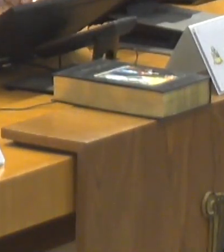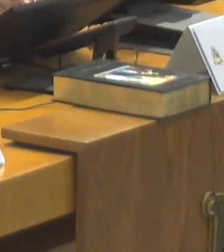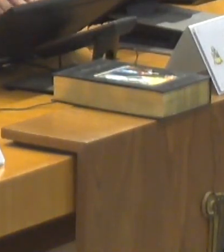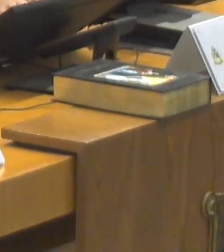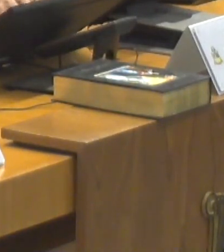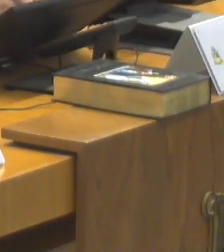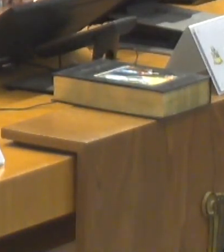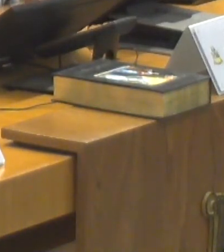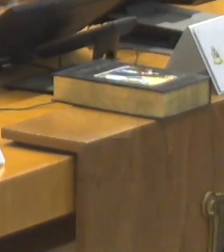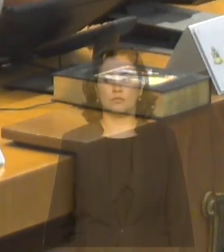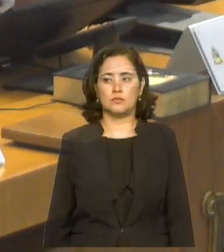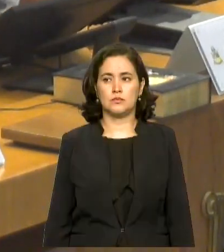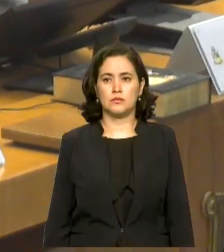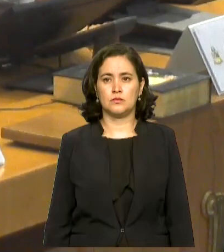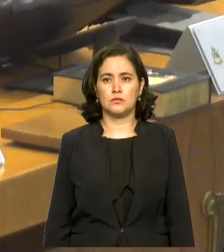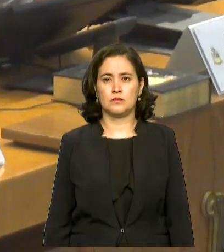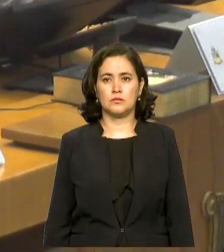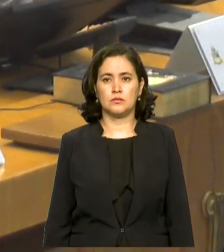Deputado Wellington.